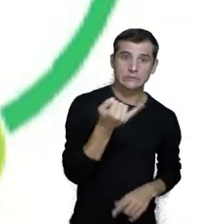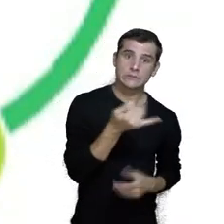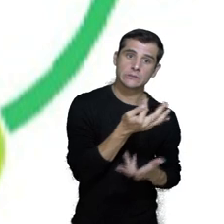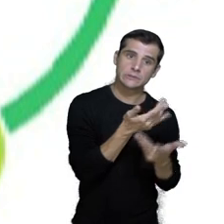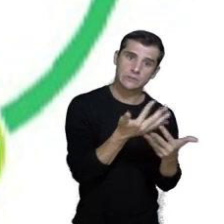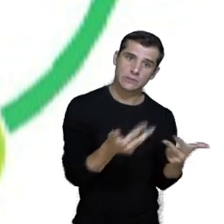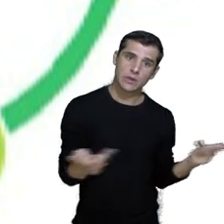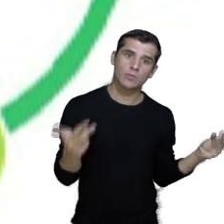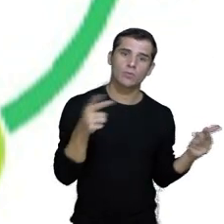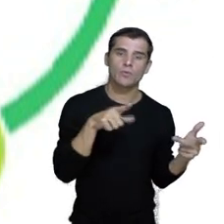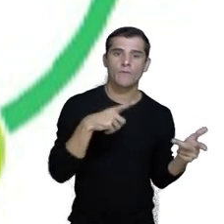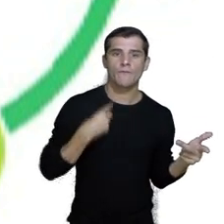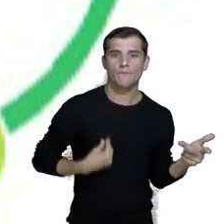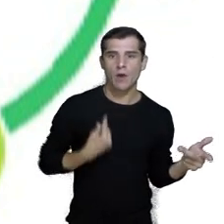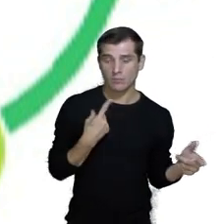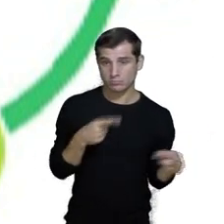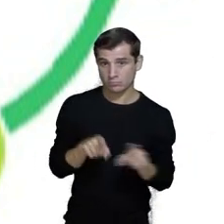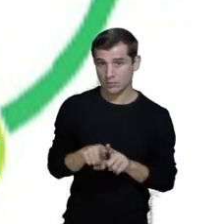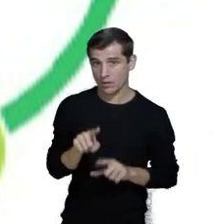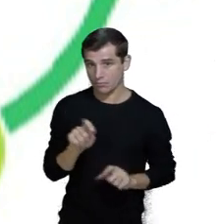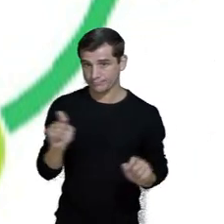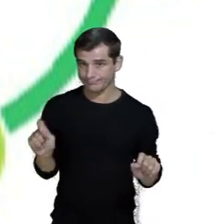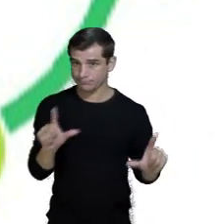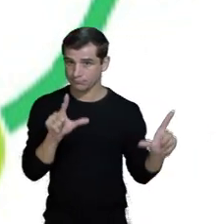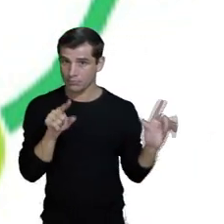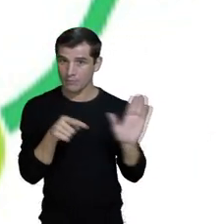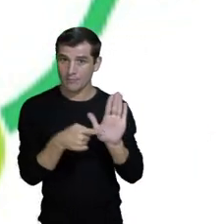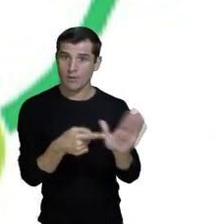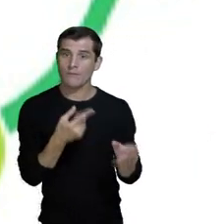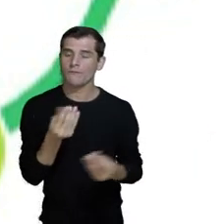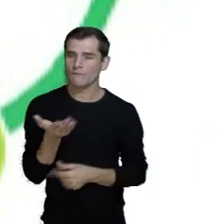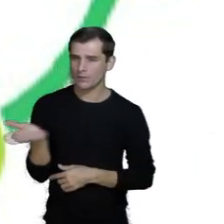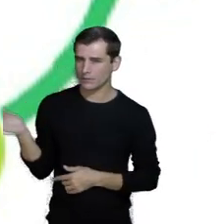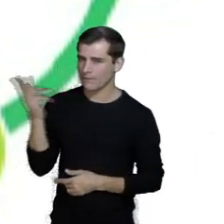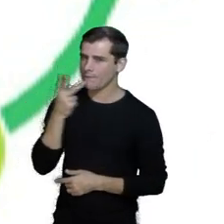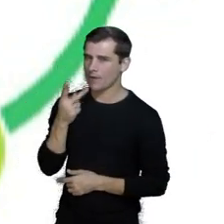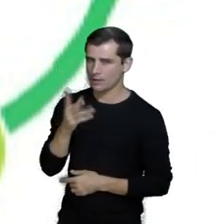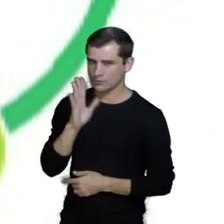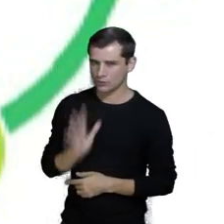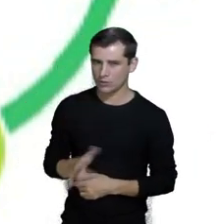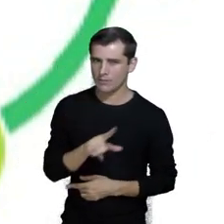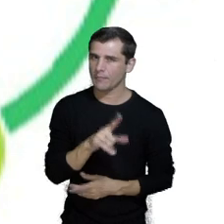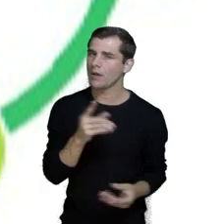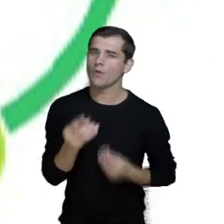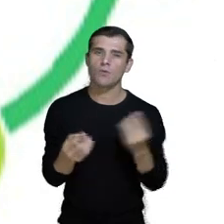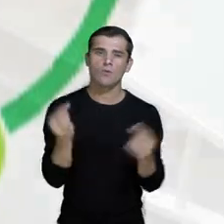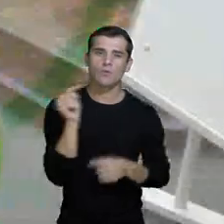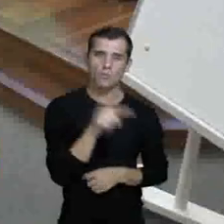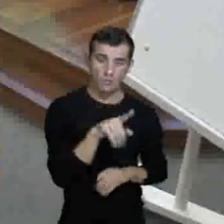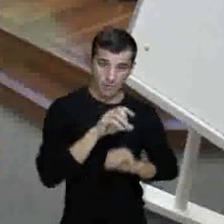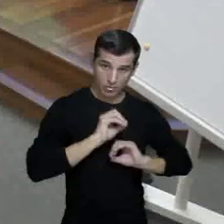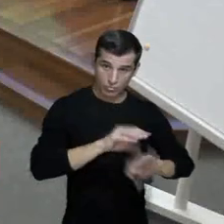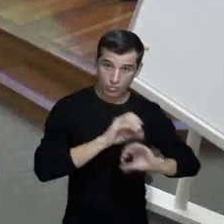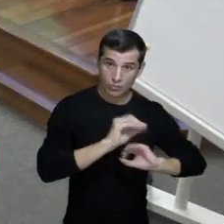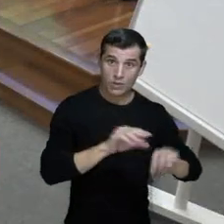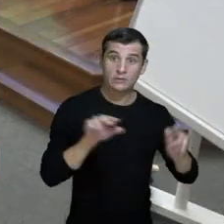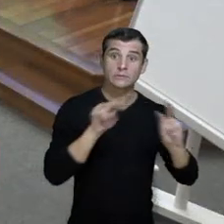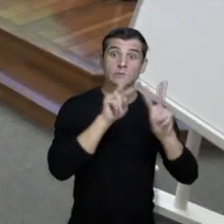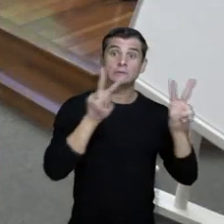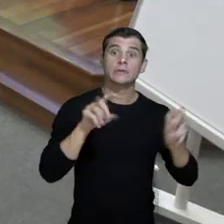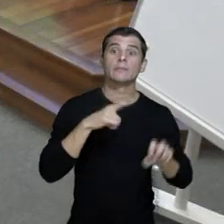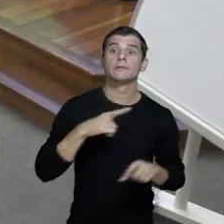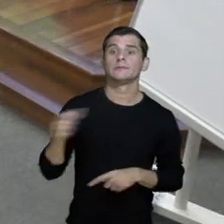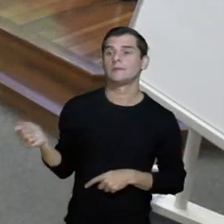você já mencionar mas só paraa gente poder est demarcando que a educação então quando a gente fala que para muitos se